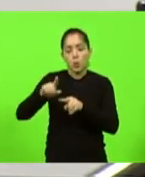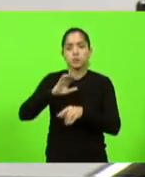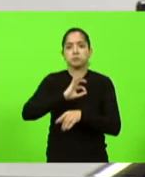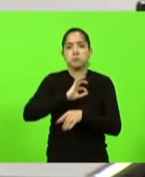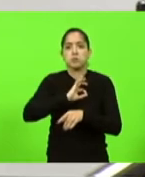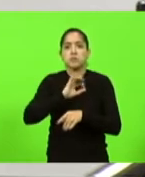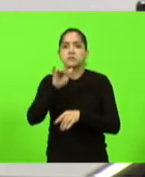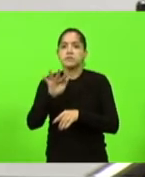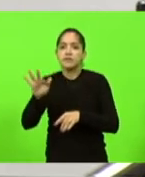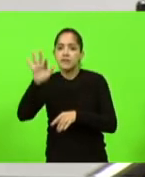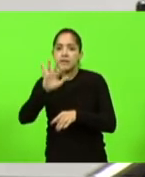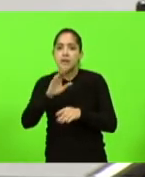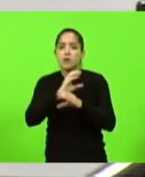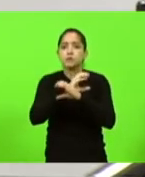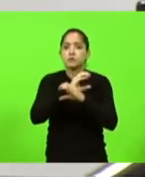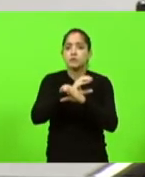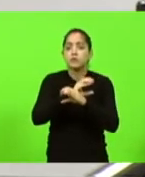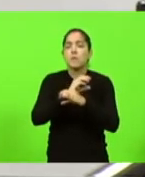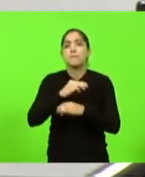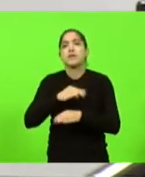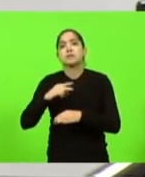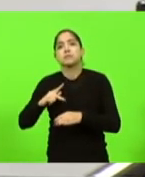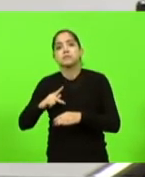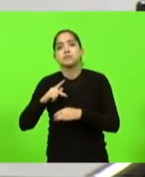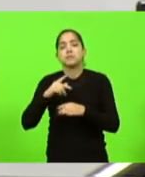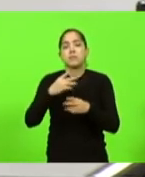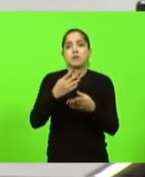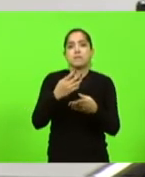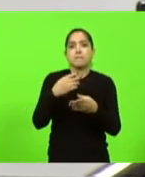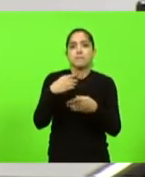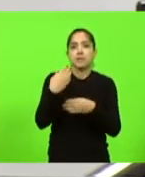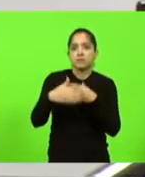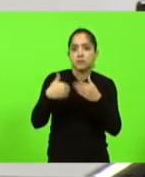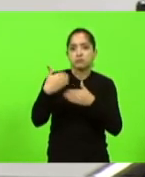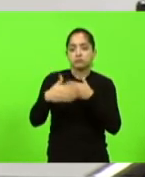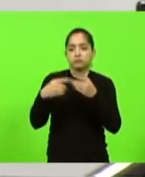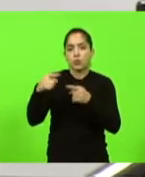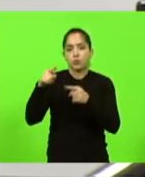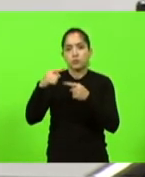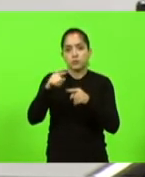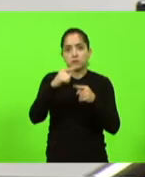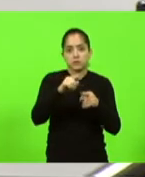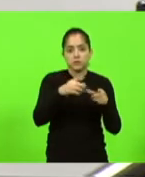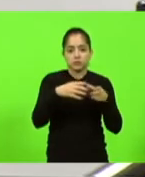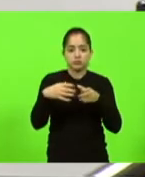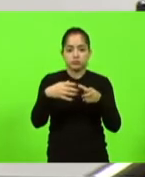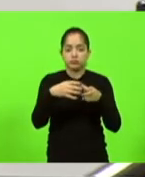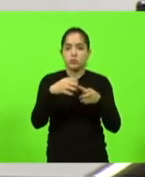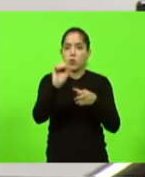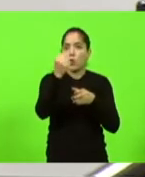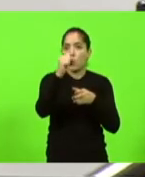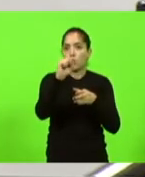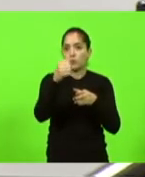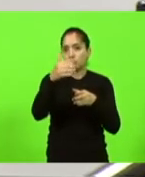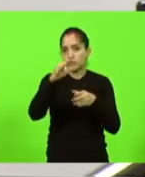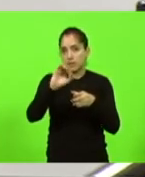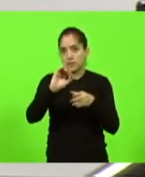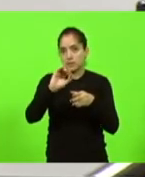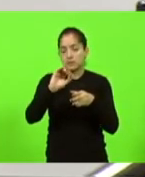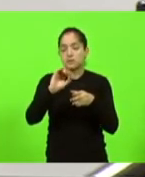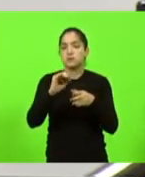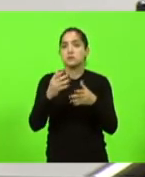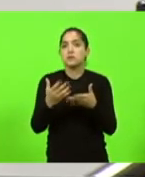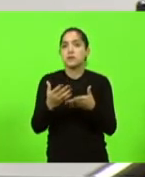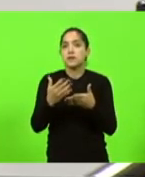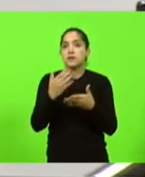Polícia Civil, é contra o Ministério Público Estadual, é contra o Ministério Público de Contas, é contra isso, é contra as entidades. Ele citou 8, 10 entidades. E